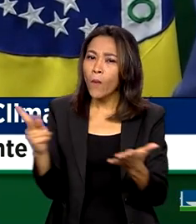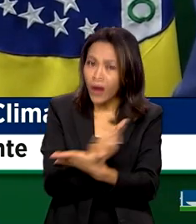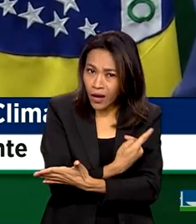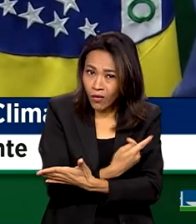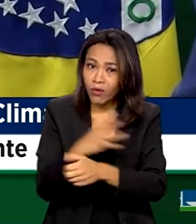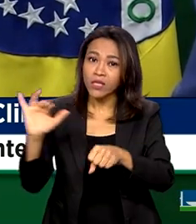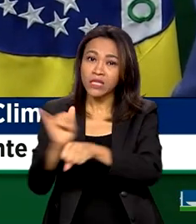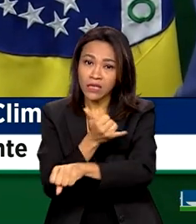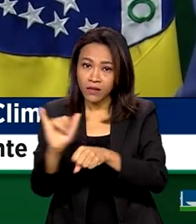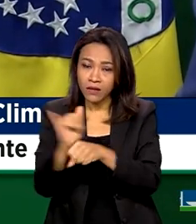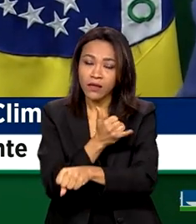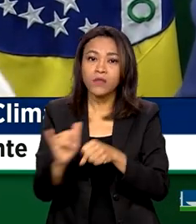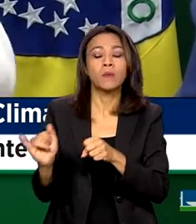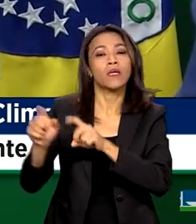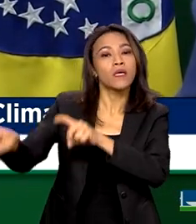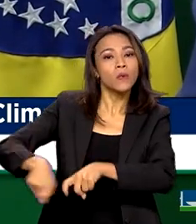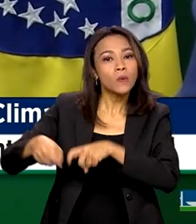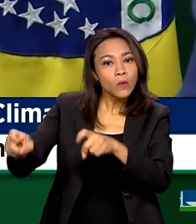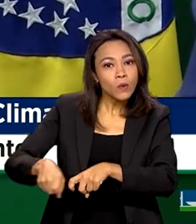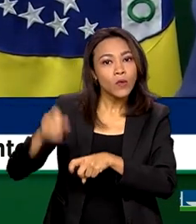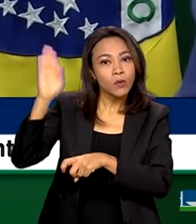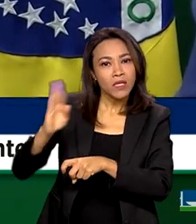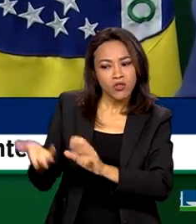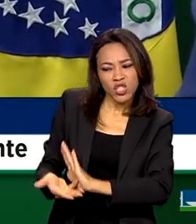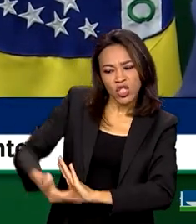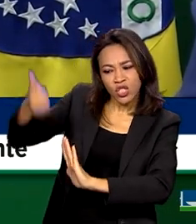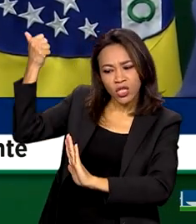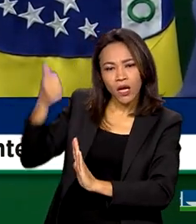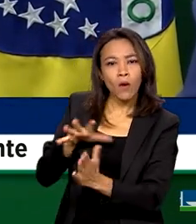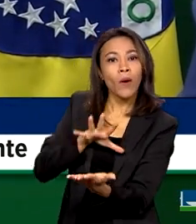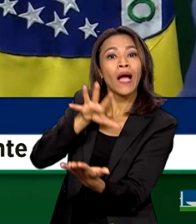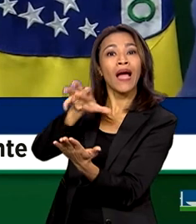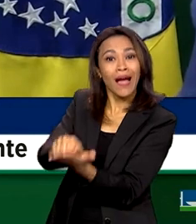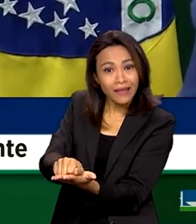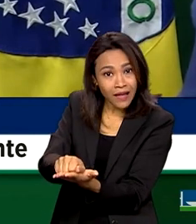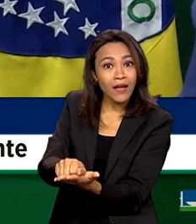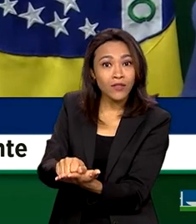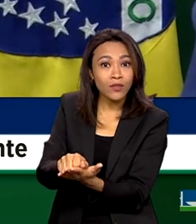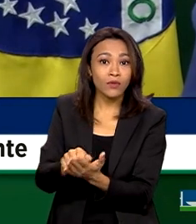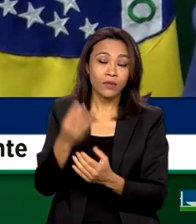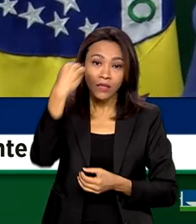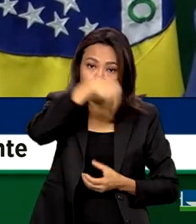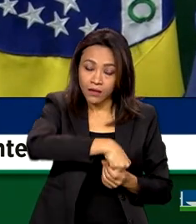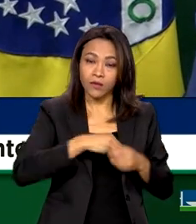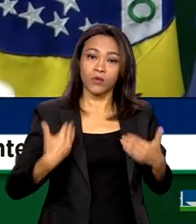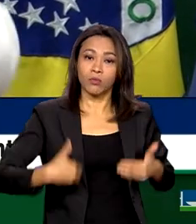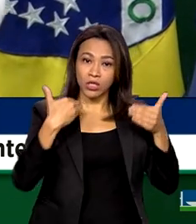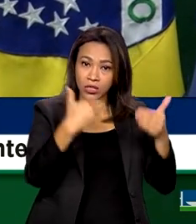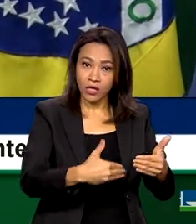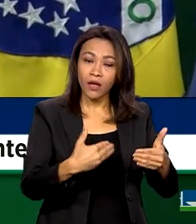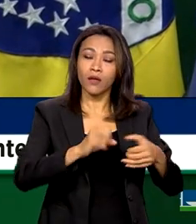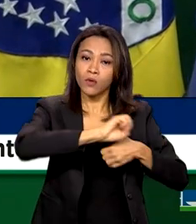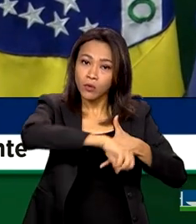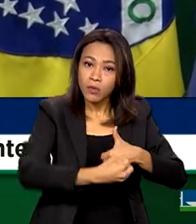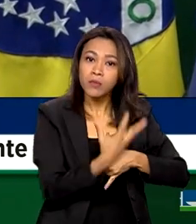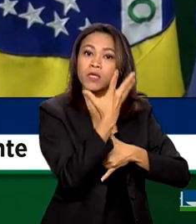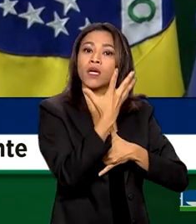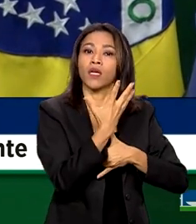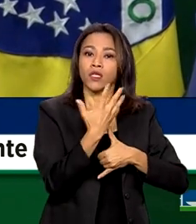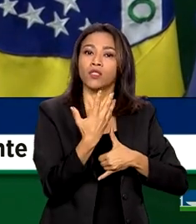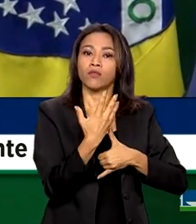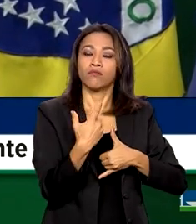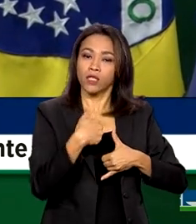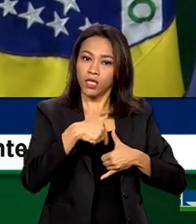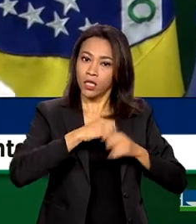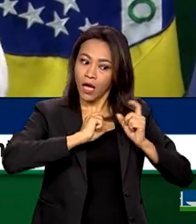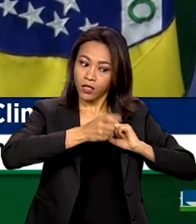agricultura brasileira tirar o cadastro ambiental Rural do Ministério do meio ambiente do serviço Florestal